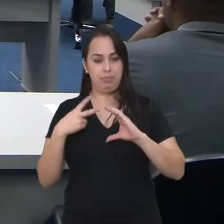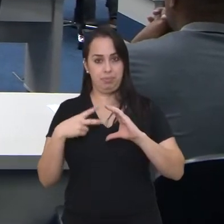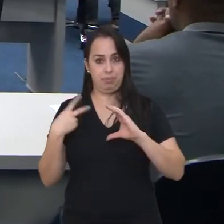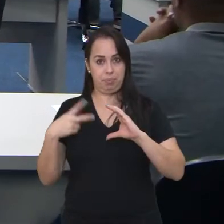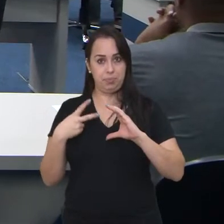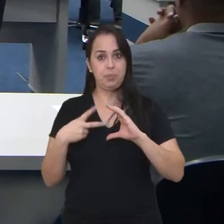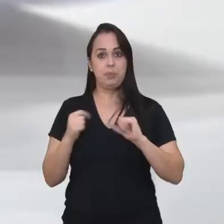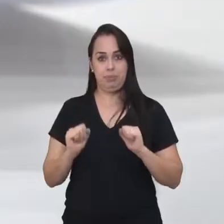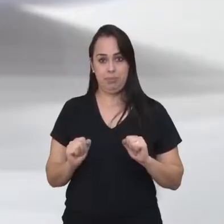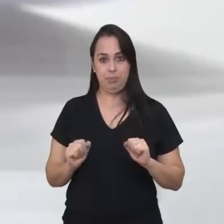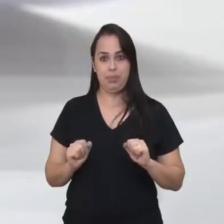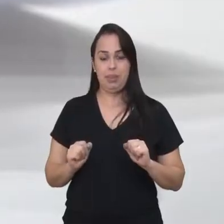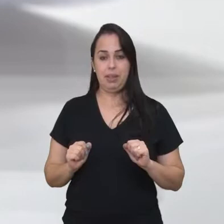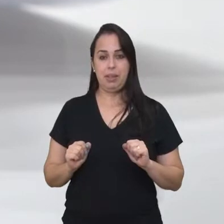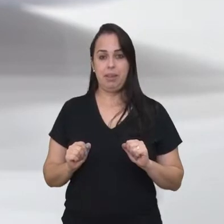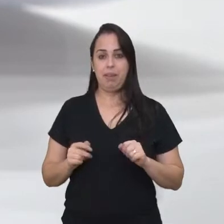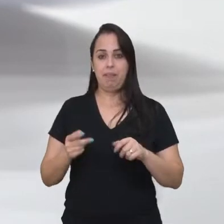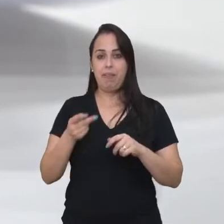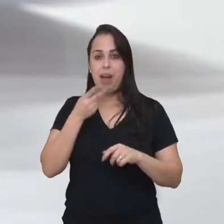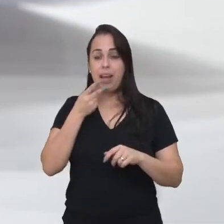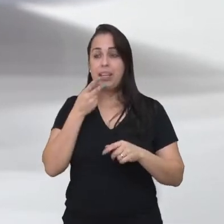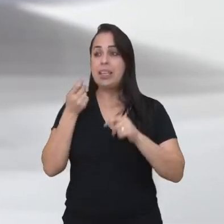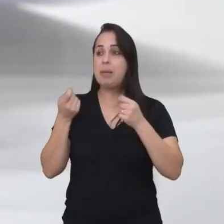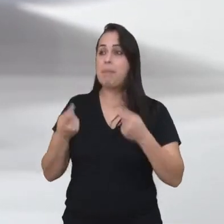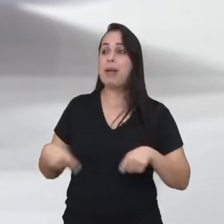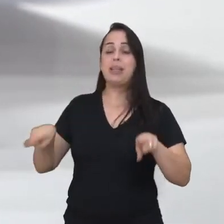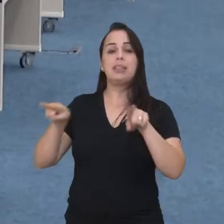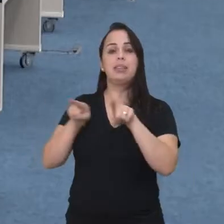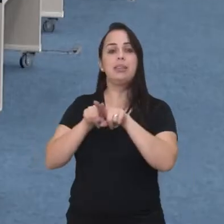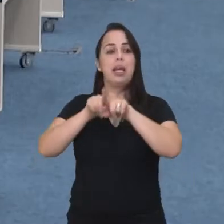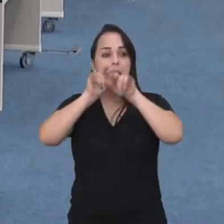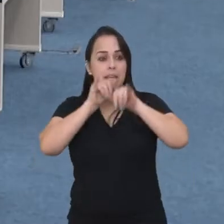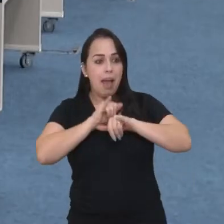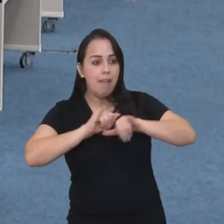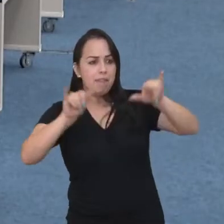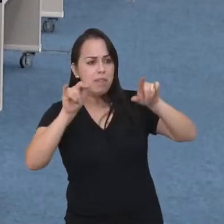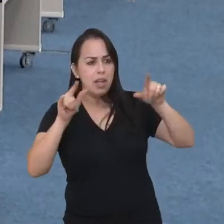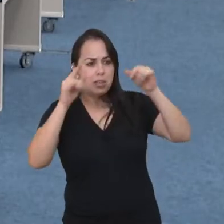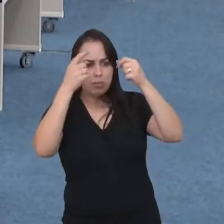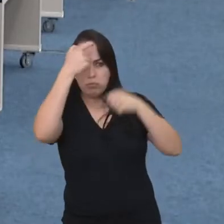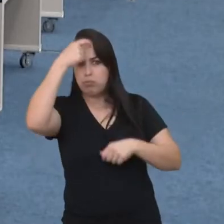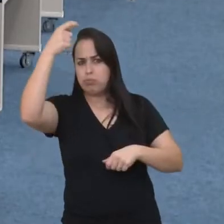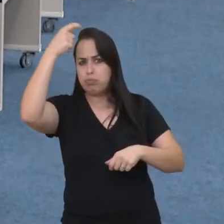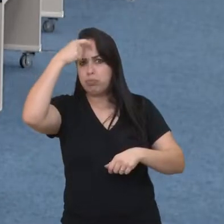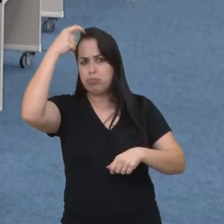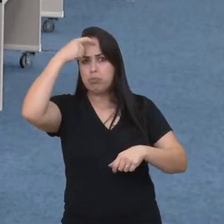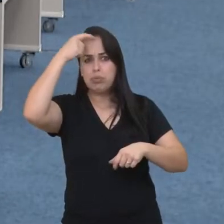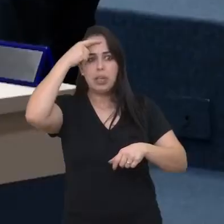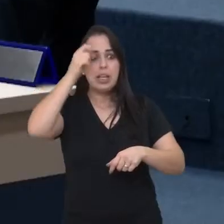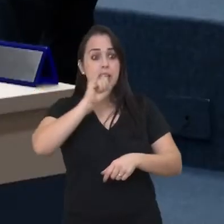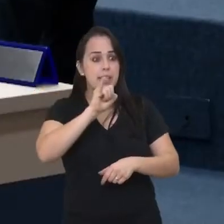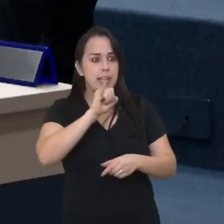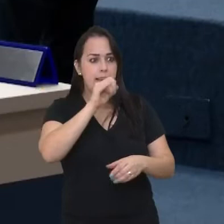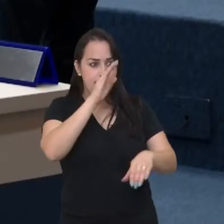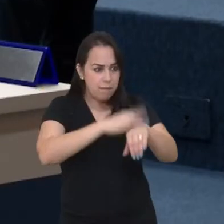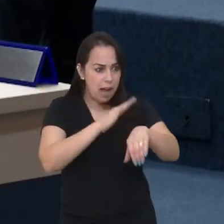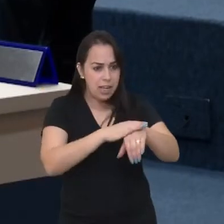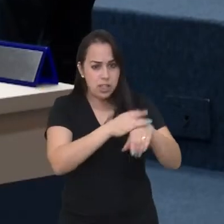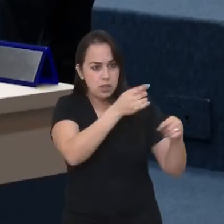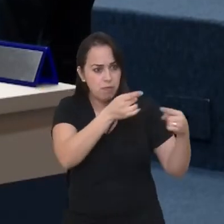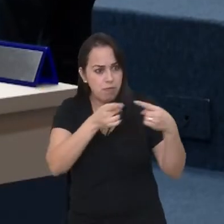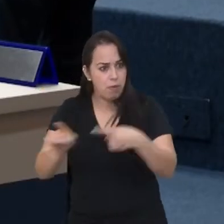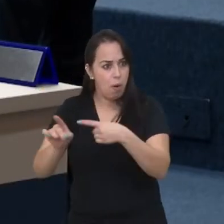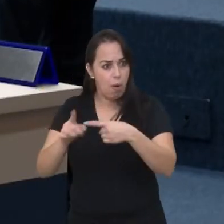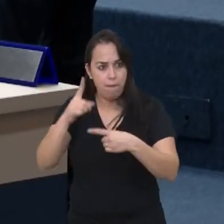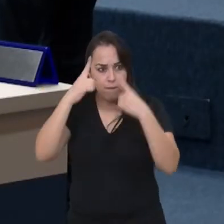José dos Campos, é preciso que as autoridades trabalhem em conjunto para conscientizar toda a população sobre o problema e punir quem comete